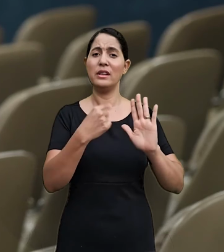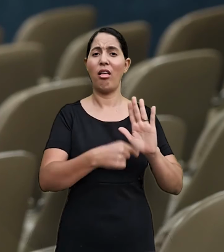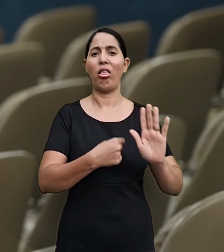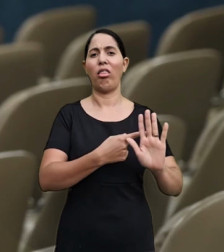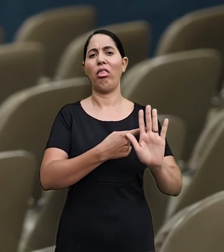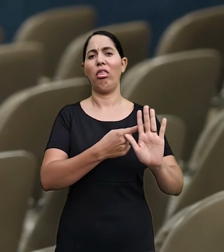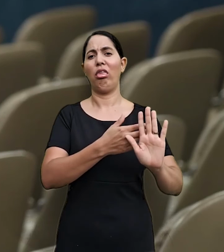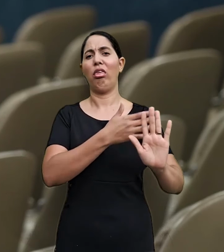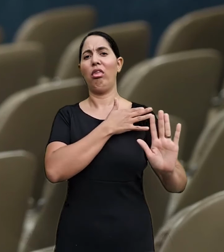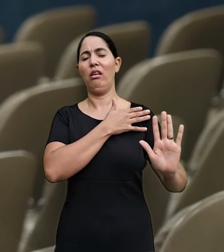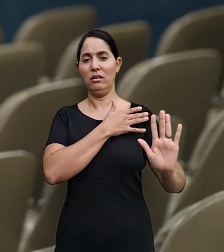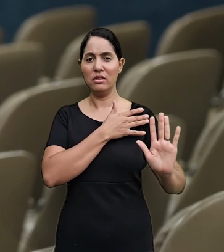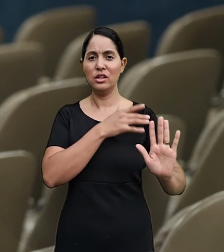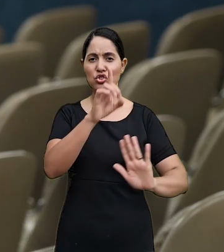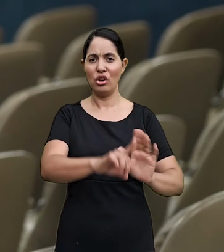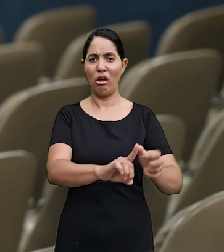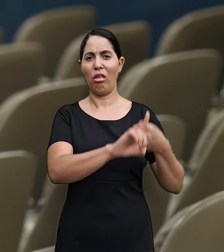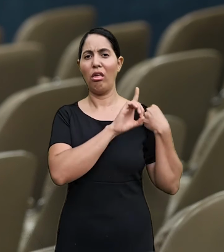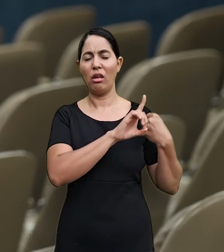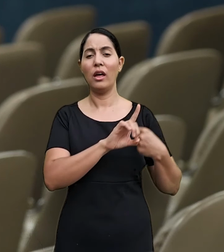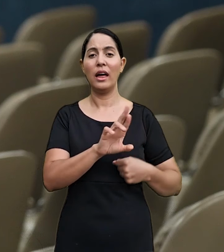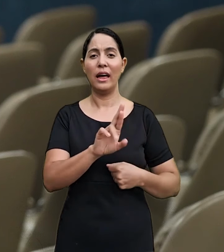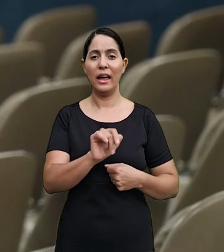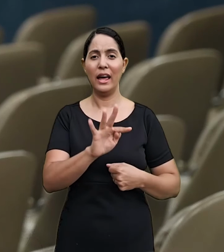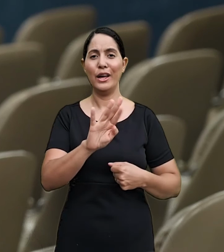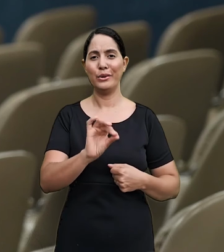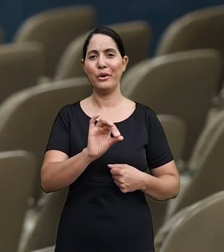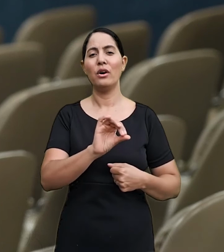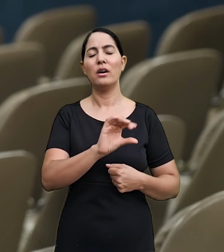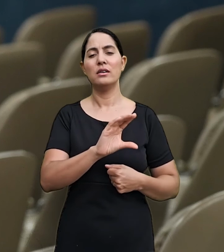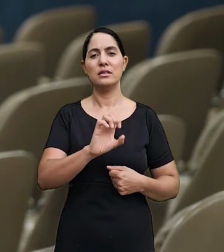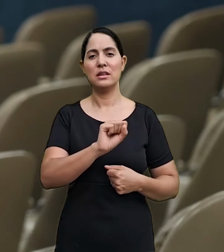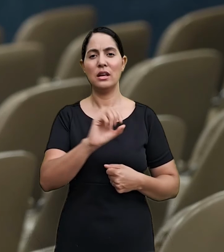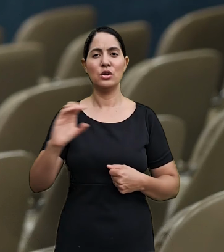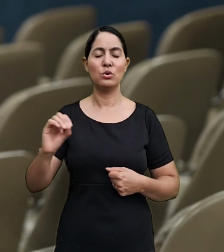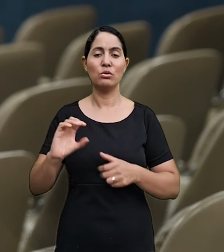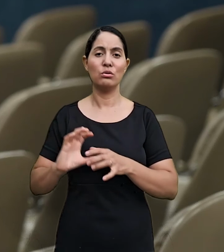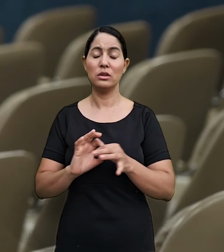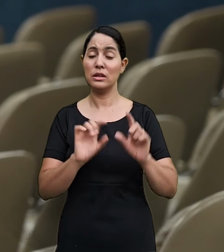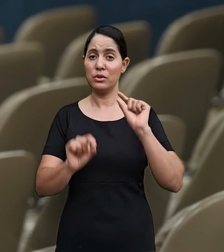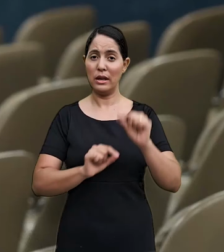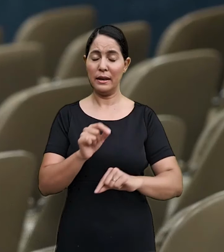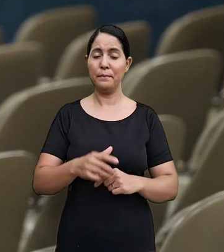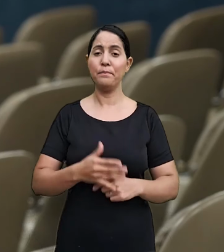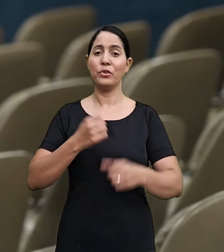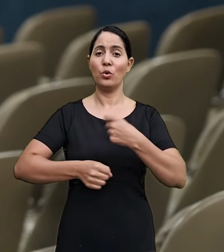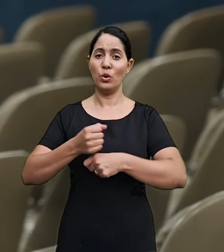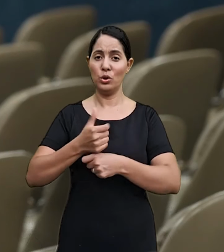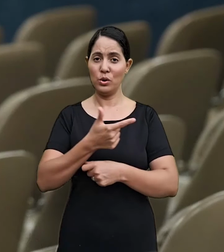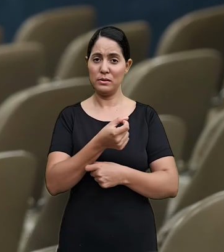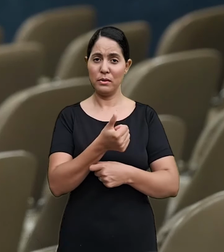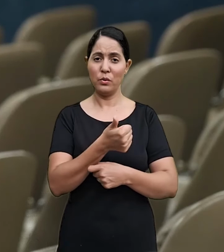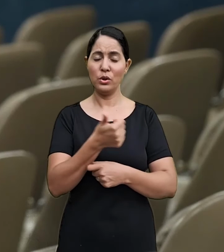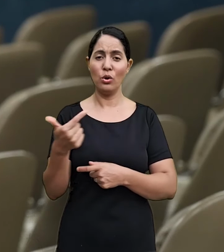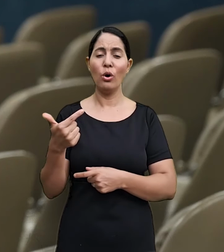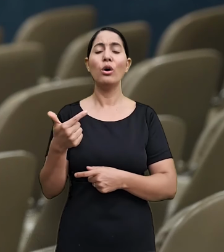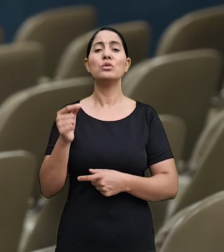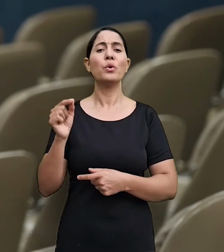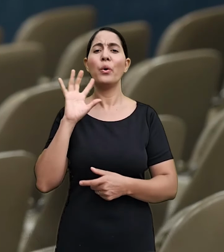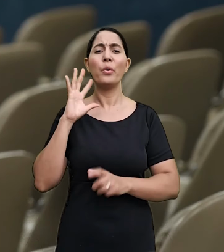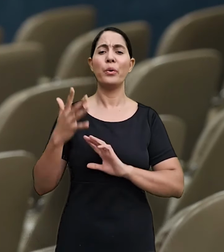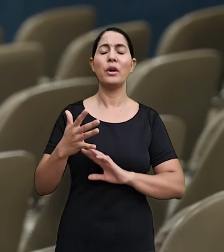retrocesso. É importante lembrar que em 2012, o Supremo Tribunal Federal julgou constitucional a